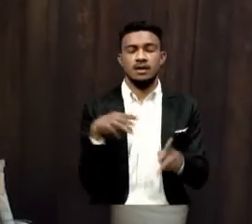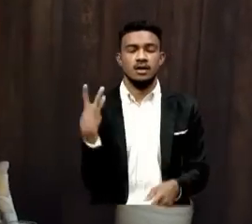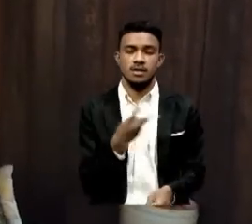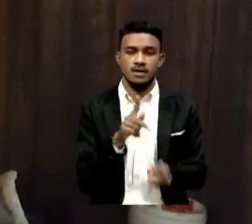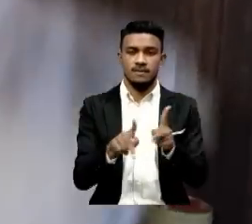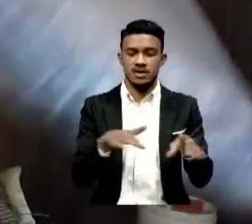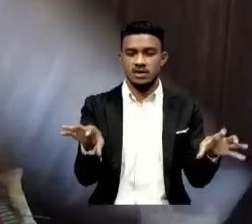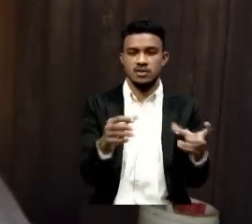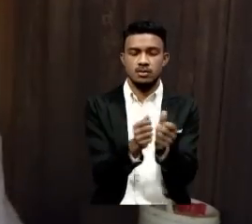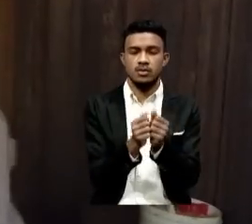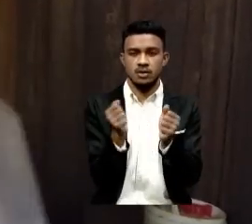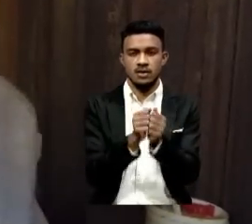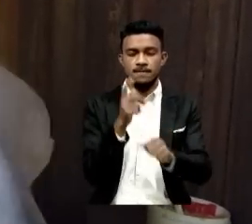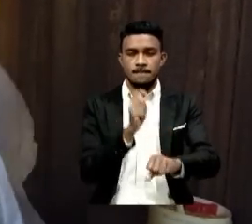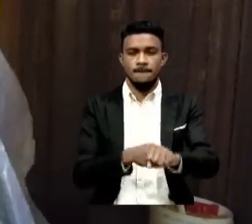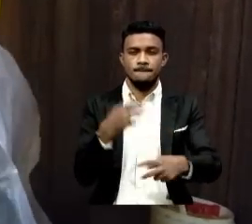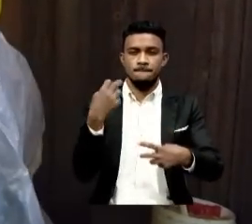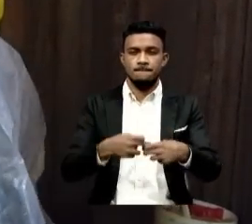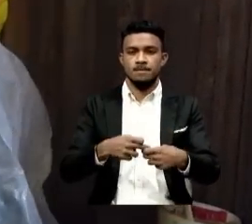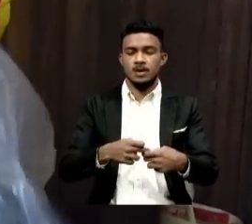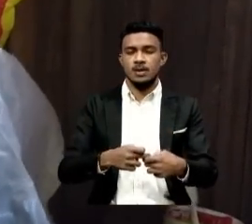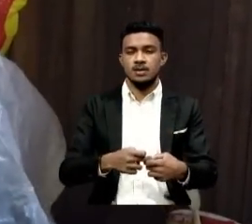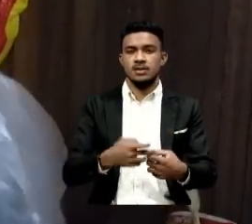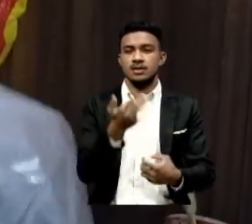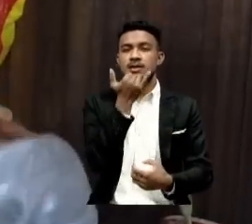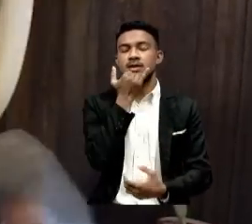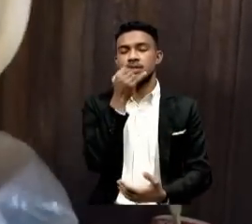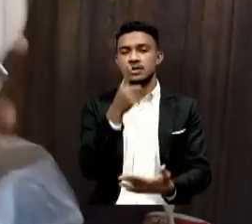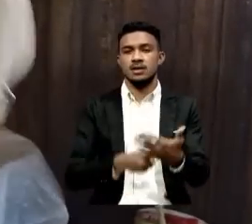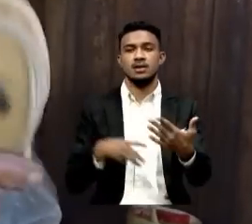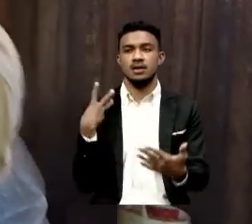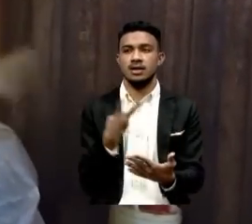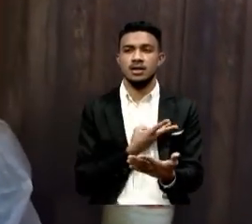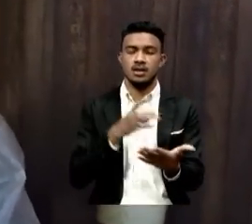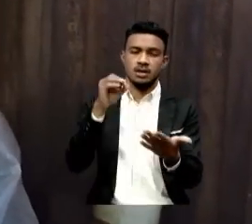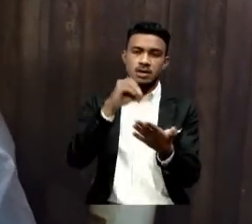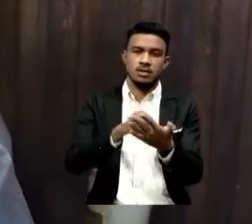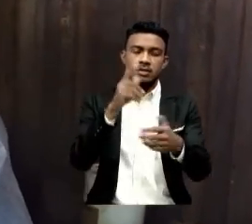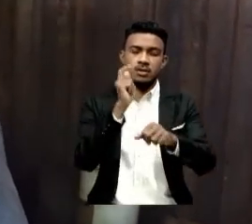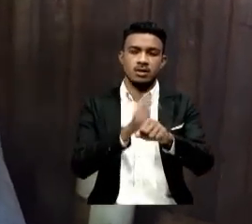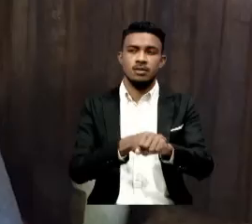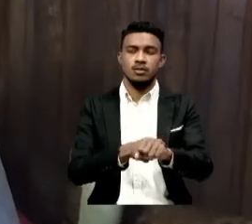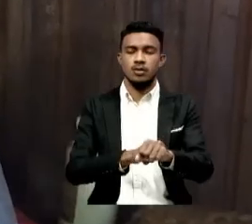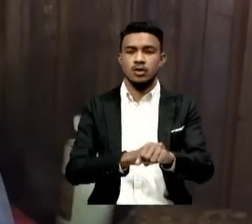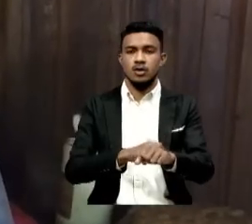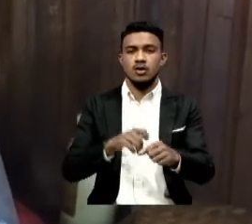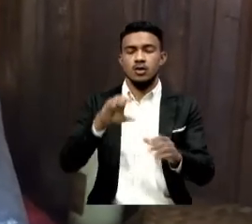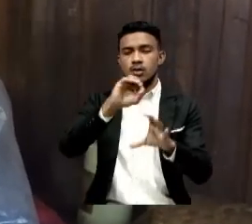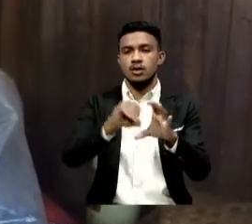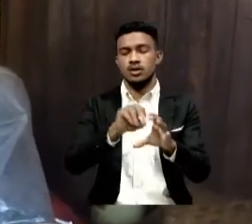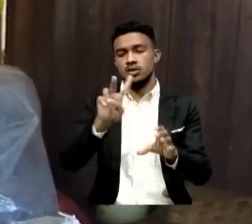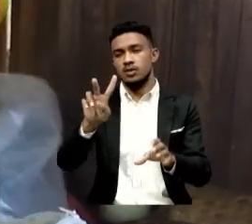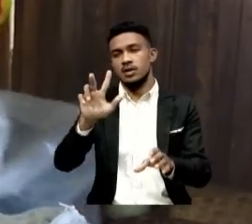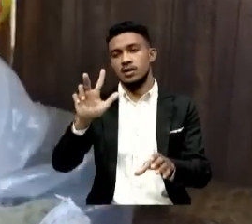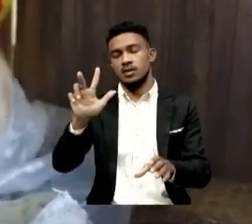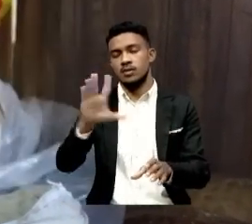serviço a muito que situação difícil. Sala saída ita luancan tempo nena horas dura para tua ema na muris fati. Neba lá